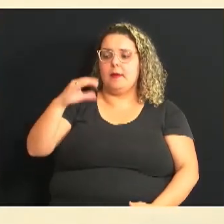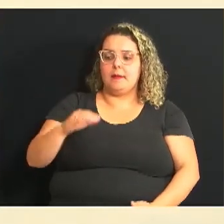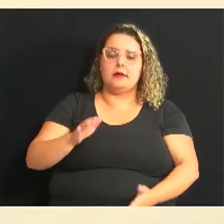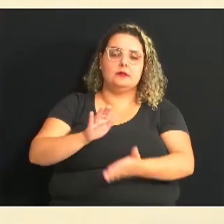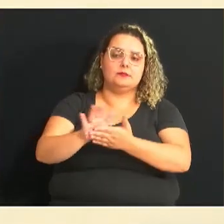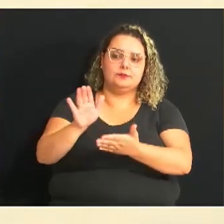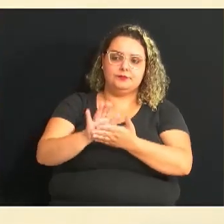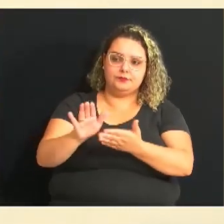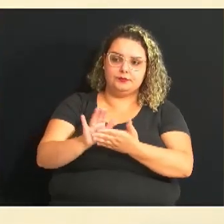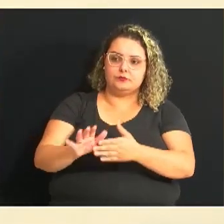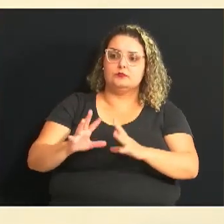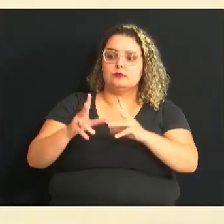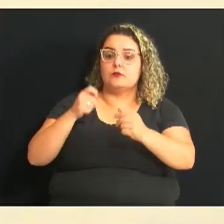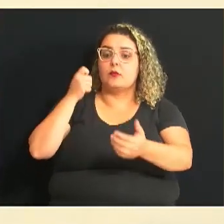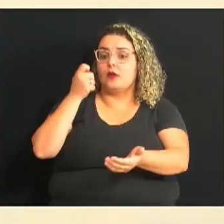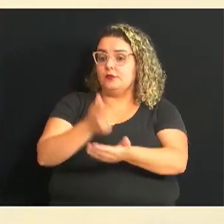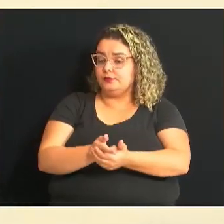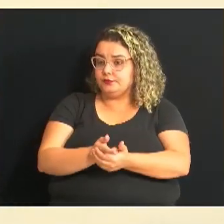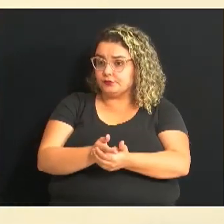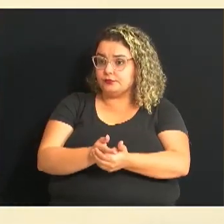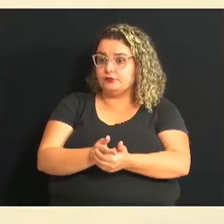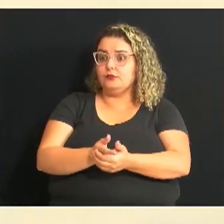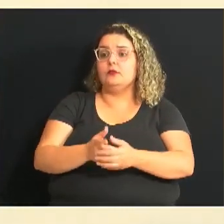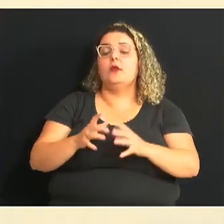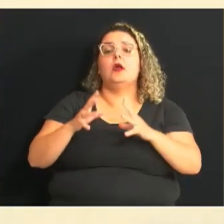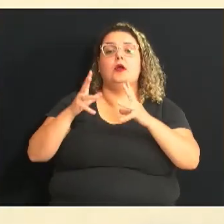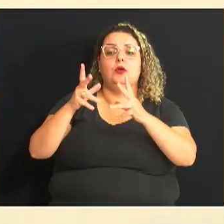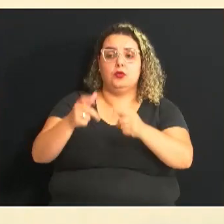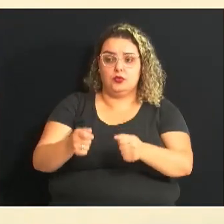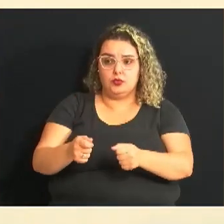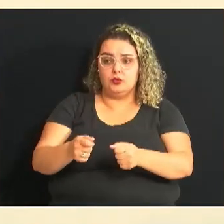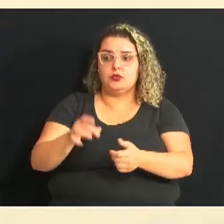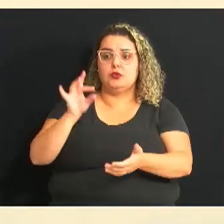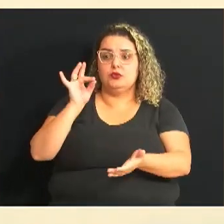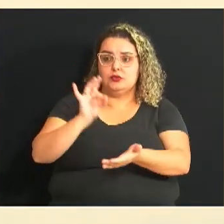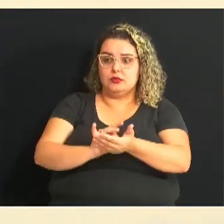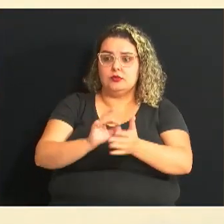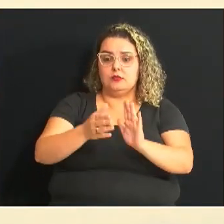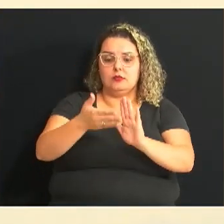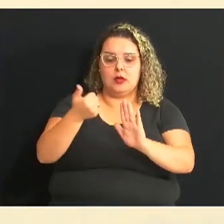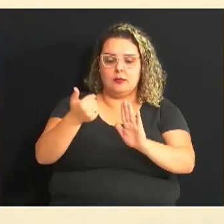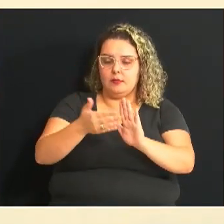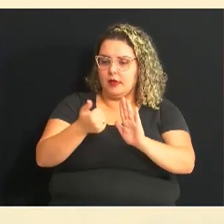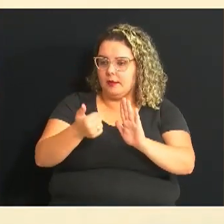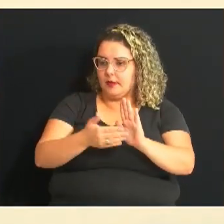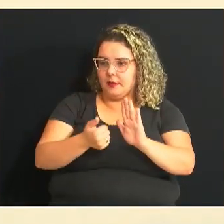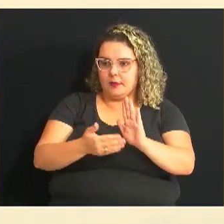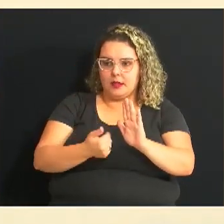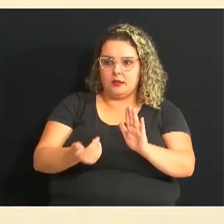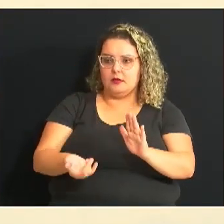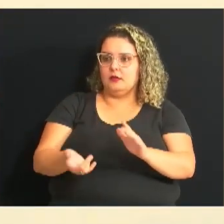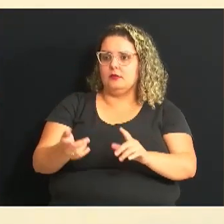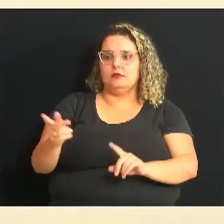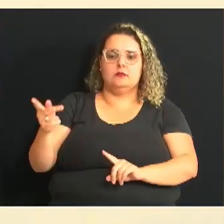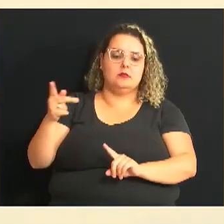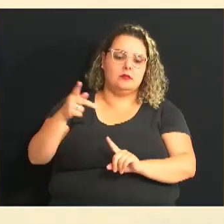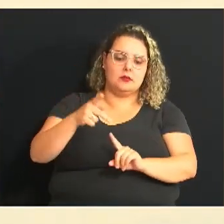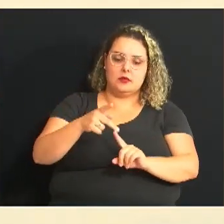daquilo que você pagou, e tudo aquilo que é de fato abatido, né, que seja previdências,